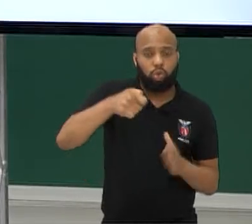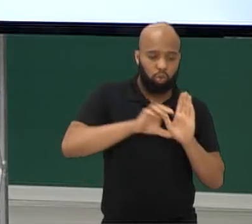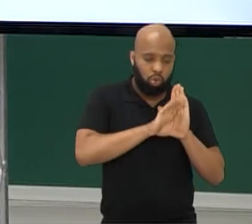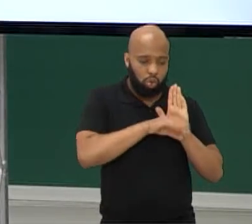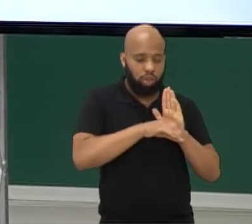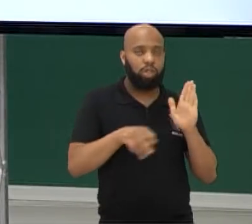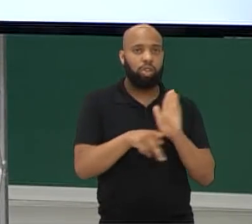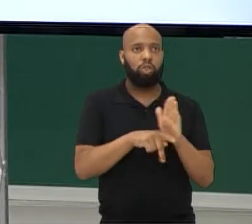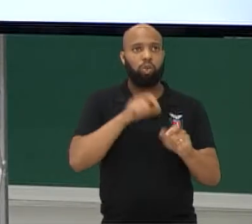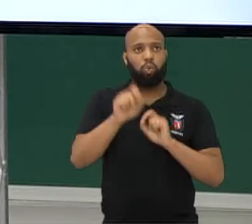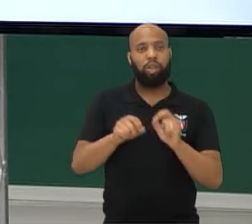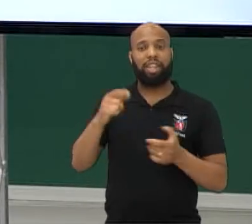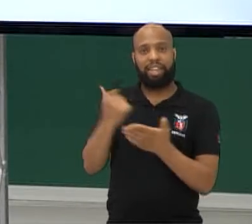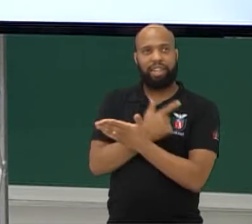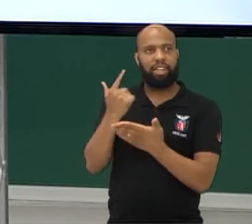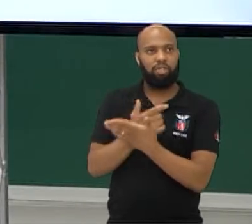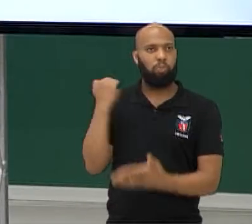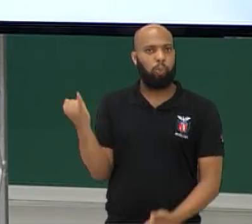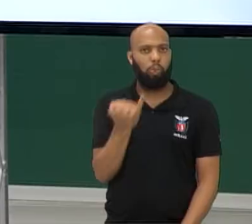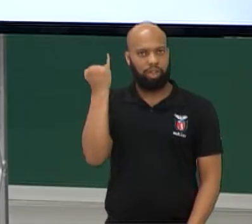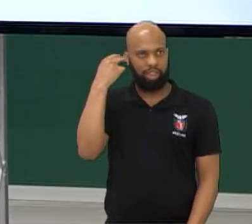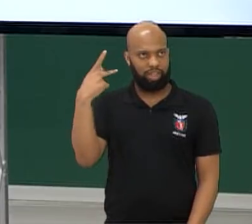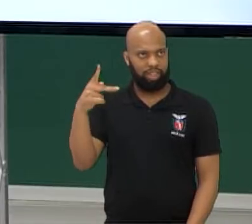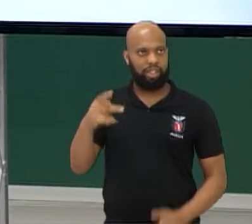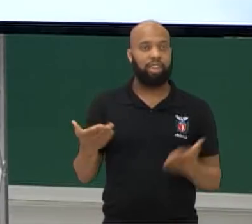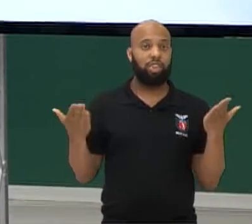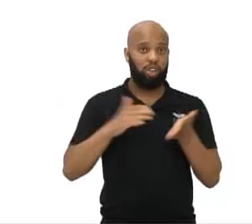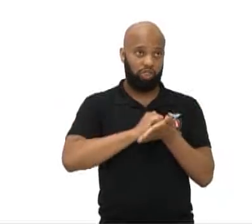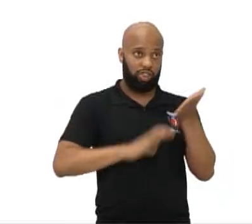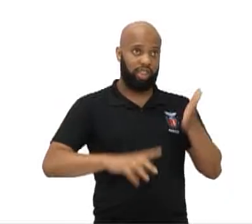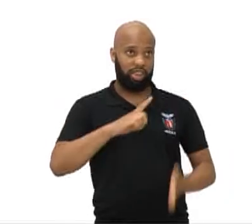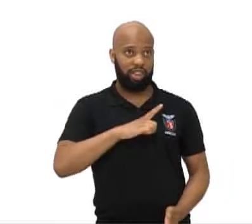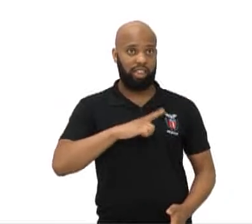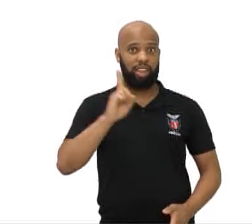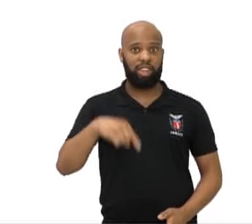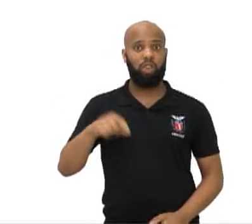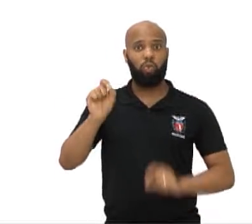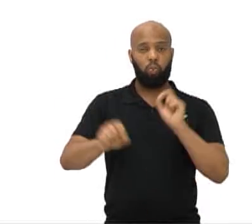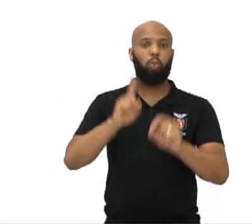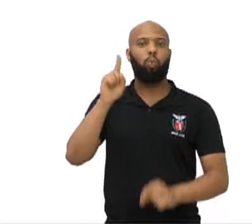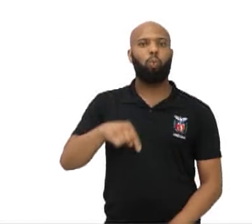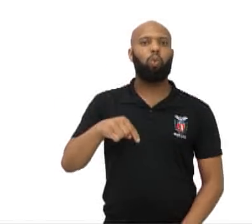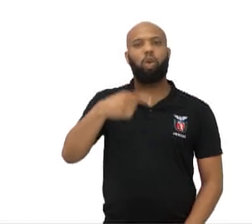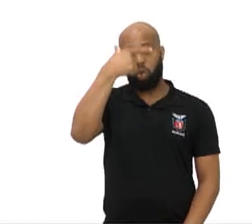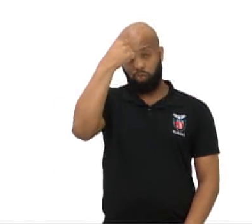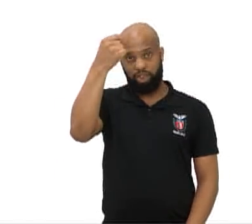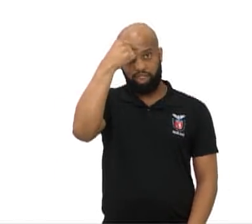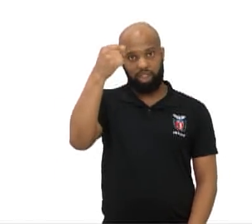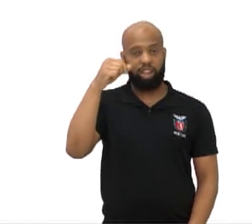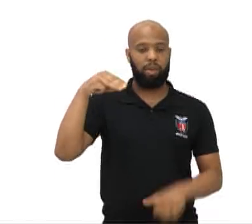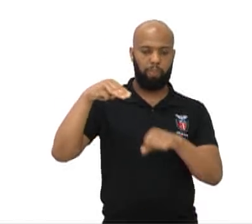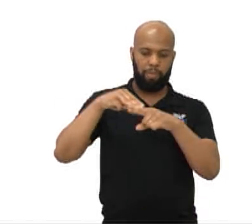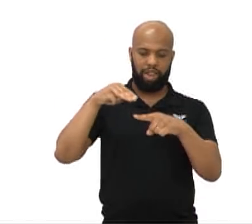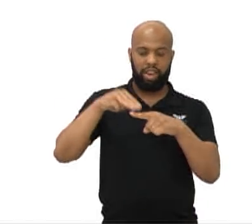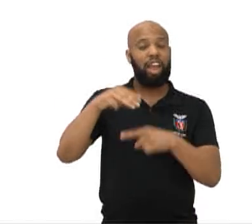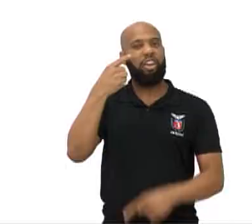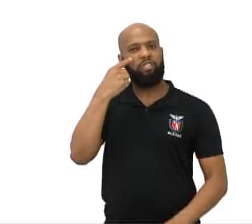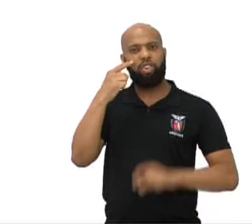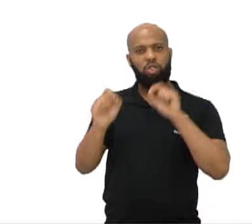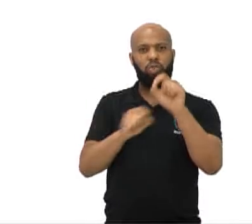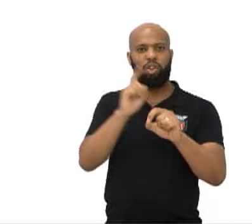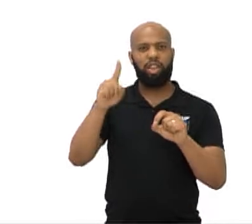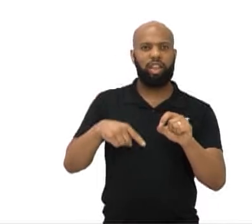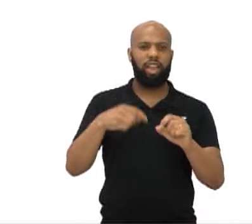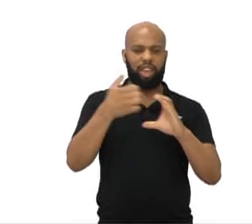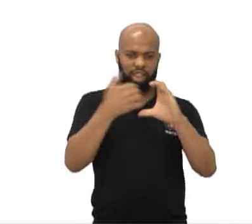conceito da obra tão importante do Karl Marx. Vamos de uma atividade da Universidade Estadual de Maringá. Considerando a teoria de Karl Marx